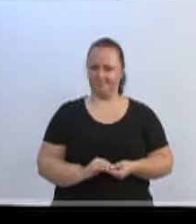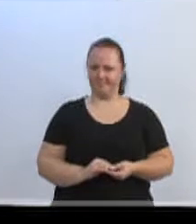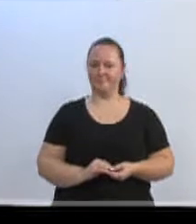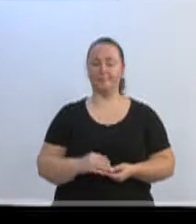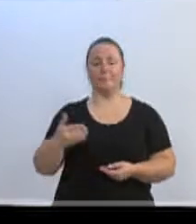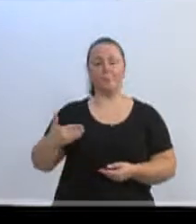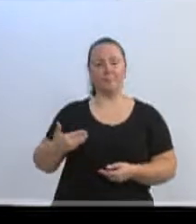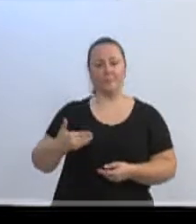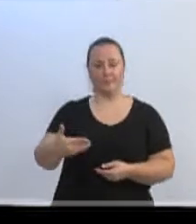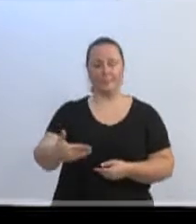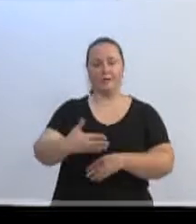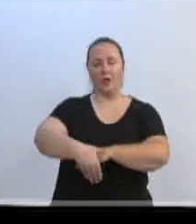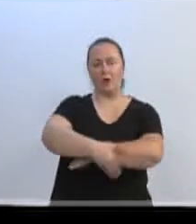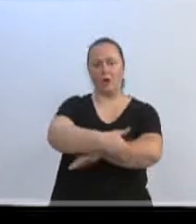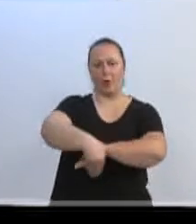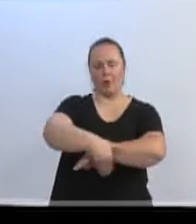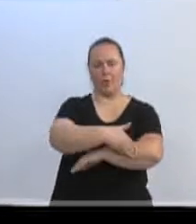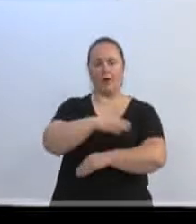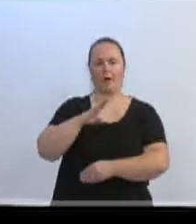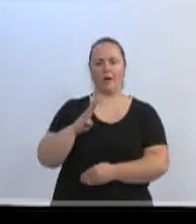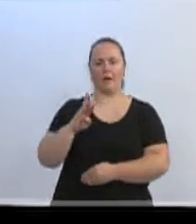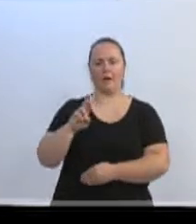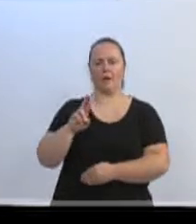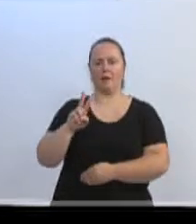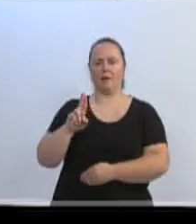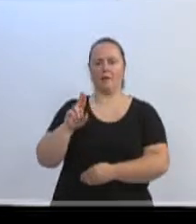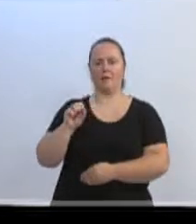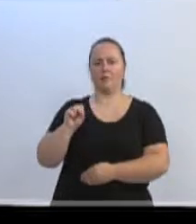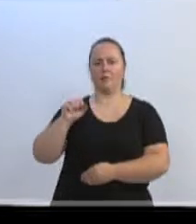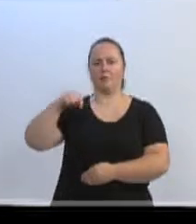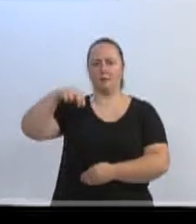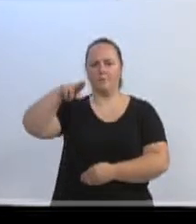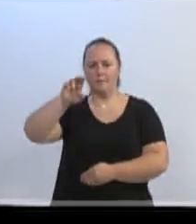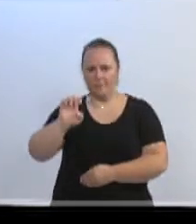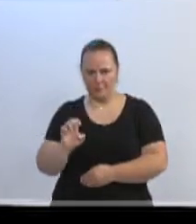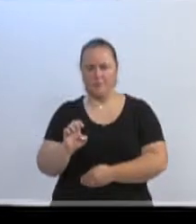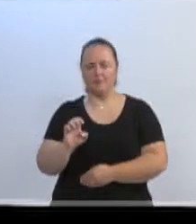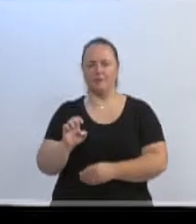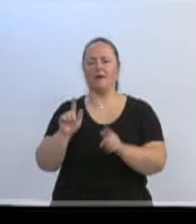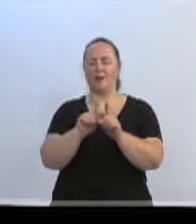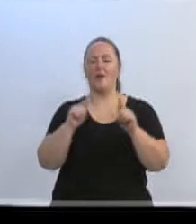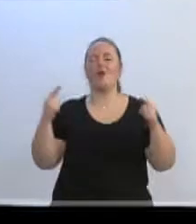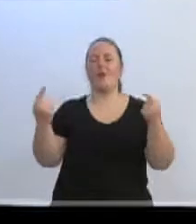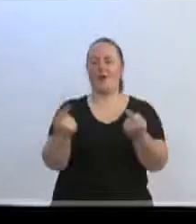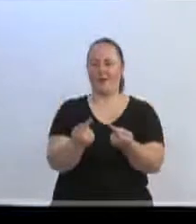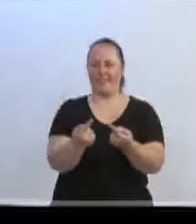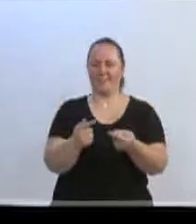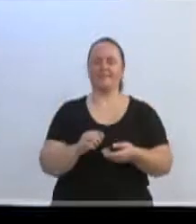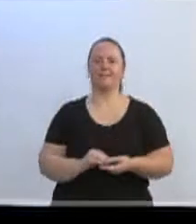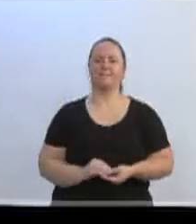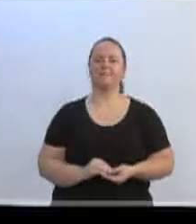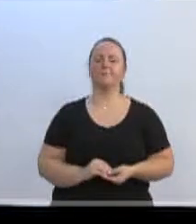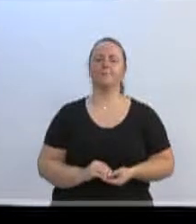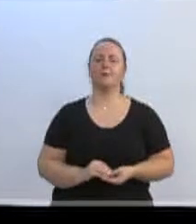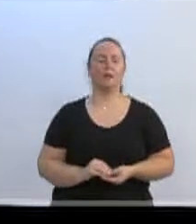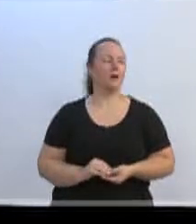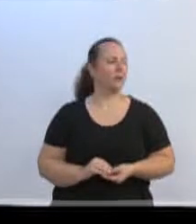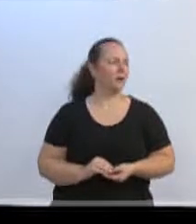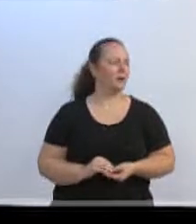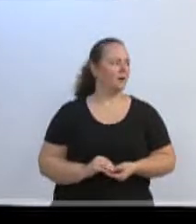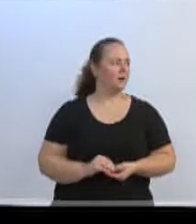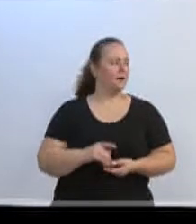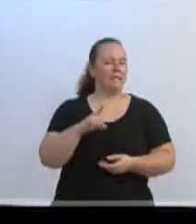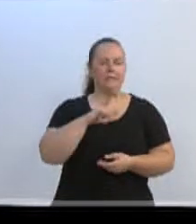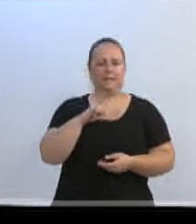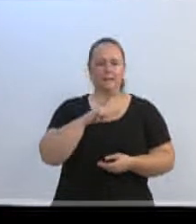Rua Brusque, que fica lá no bairro da Glória, eles vão começar a utilizar, pode passar a próxima aí. Ali nós temos aqui, né, o